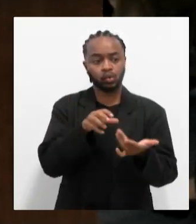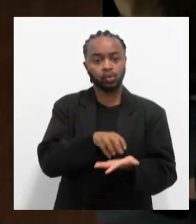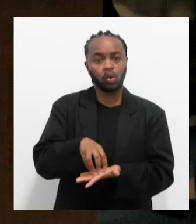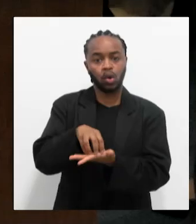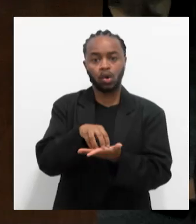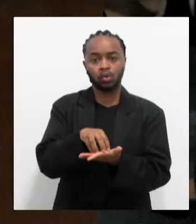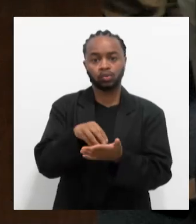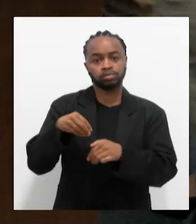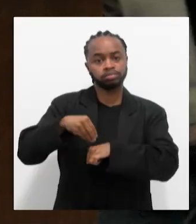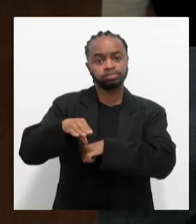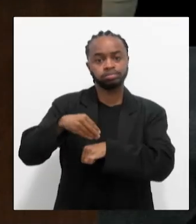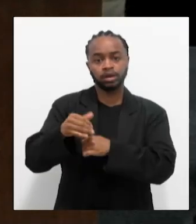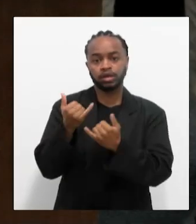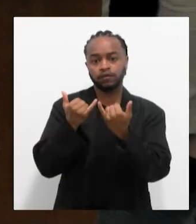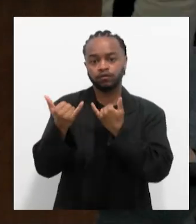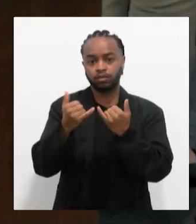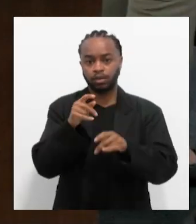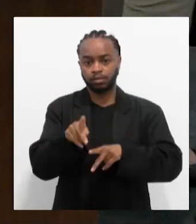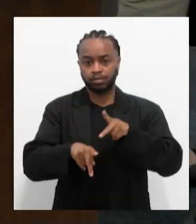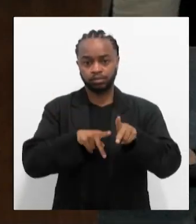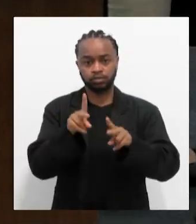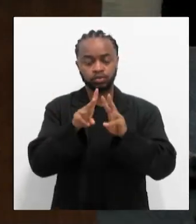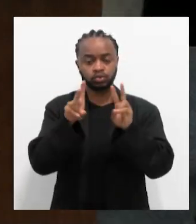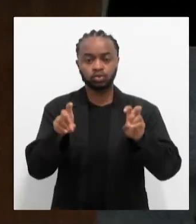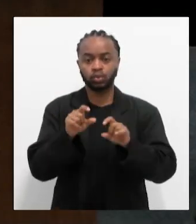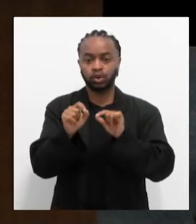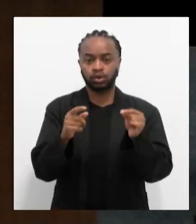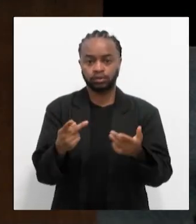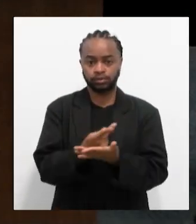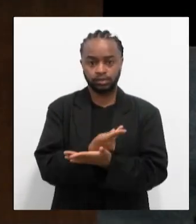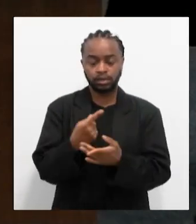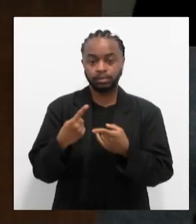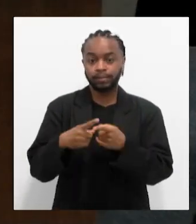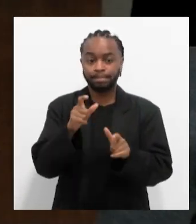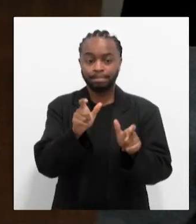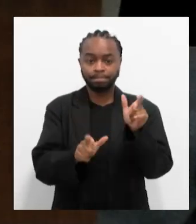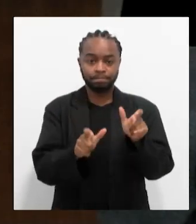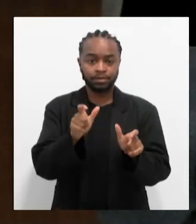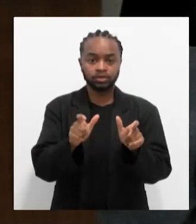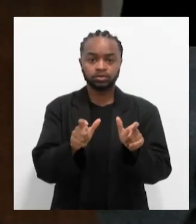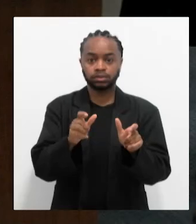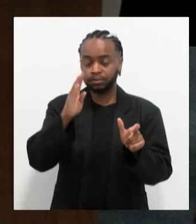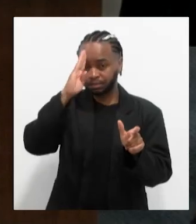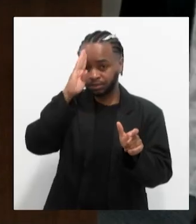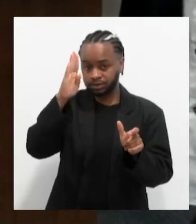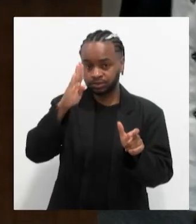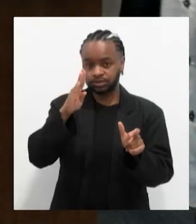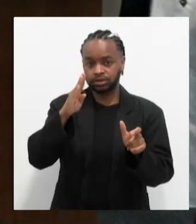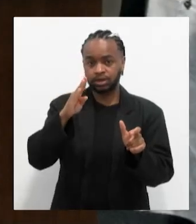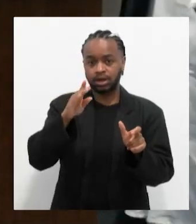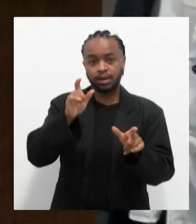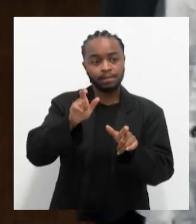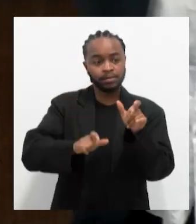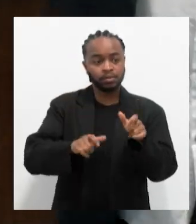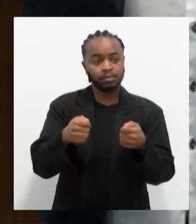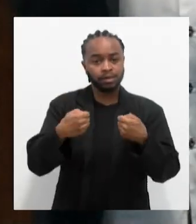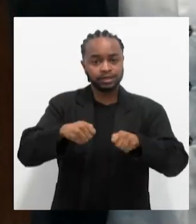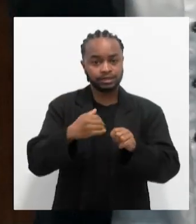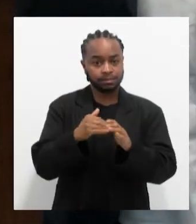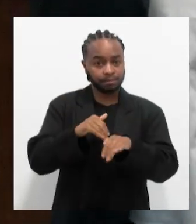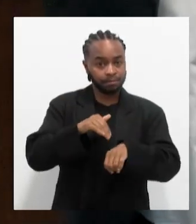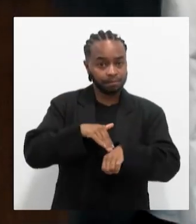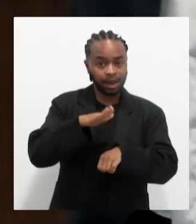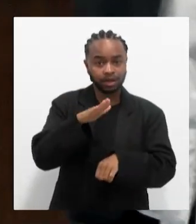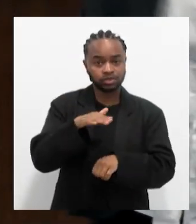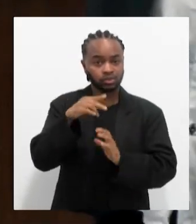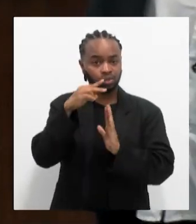de informar a população a respeito disso. As pessoas não têm, principalmente as mais carentes, as mais necessitadas, elas não vão